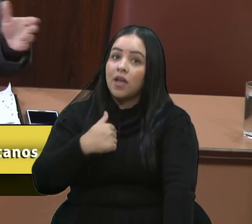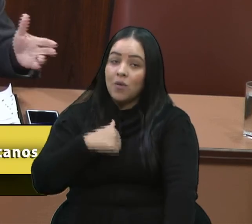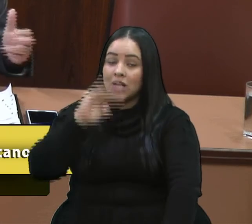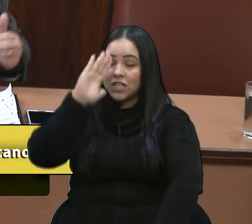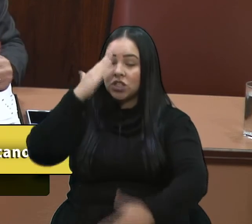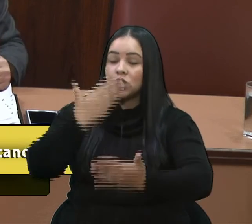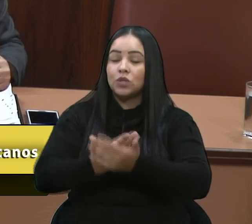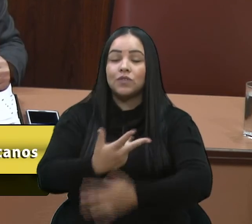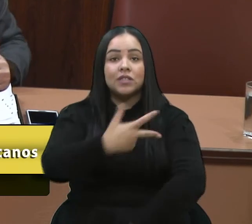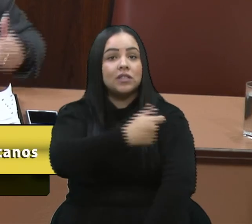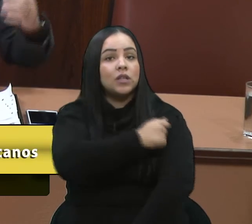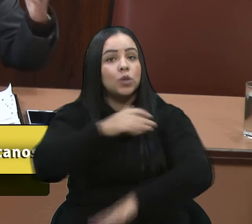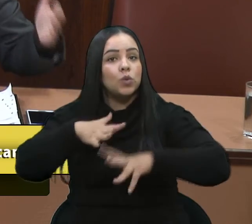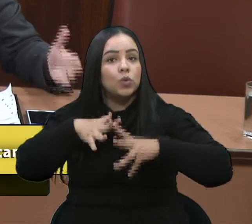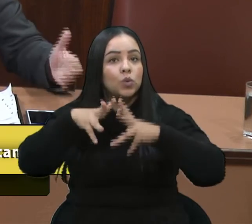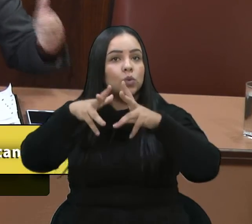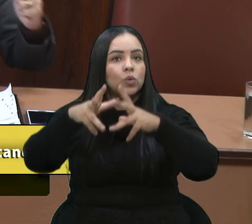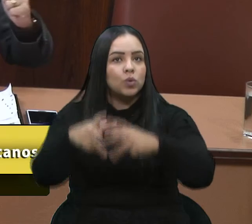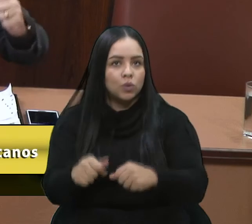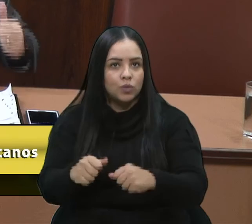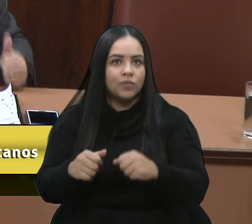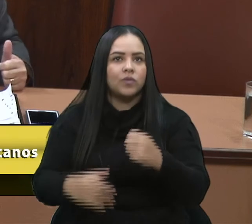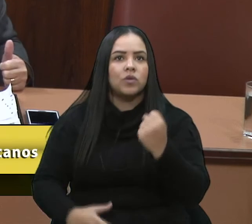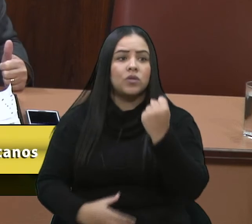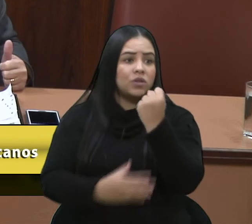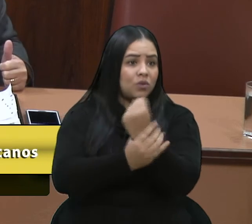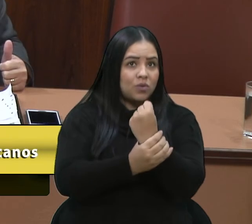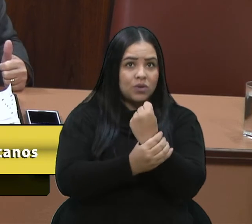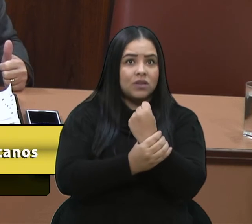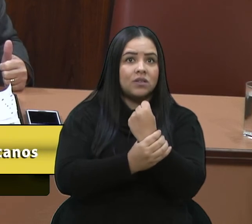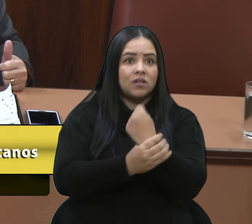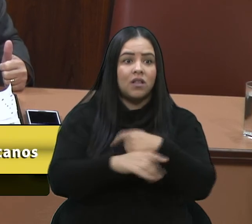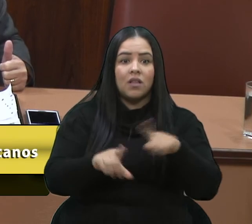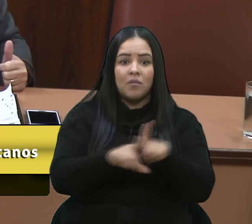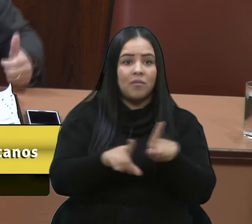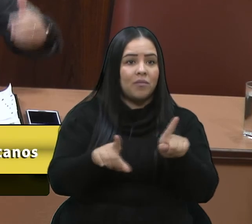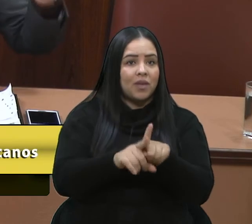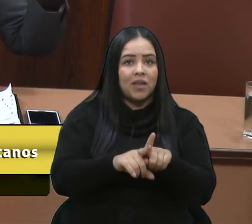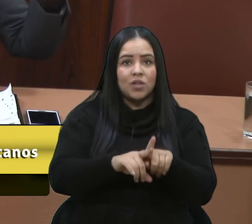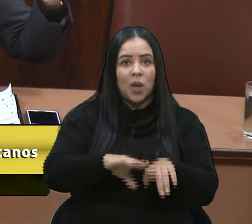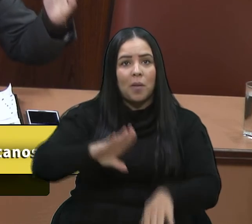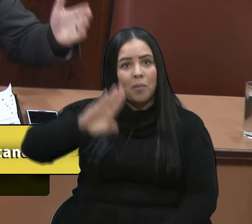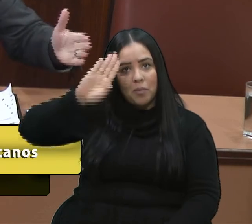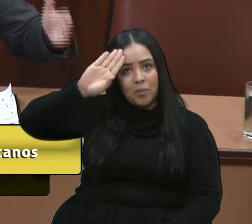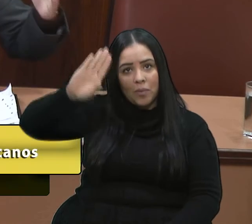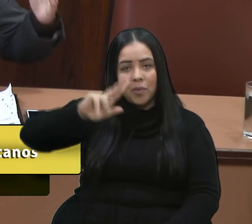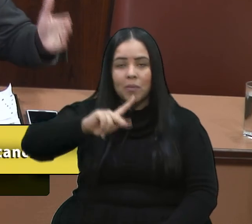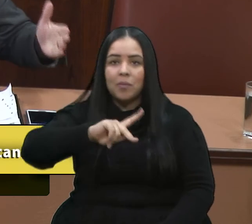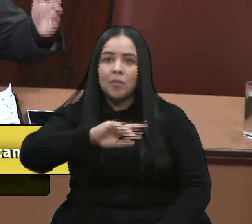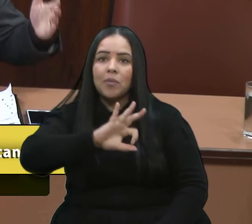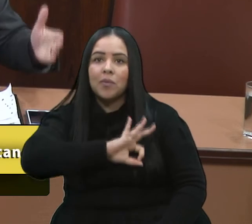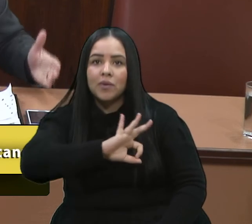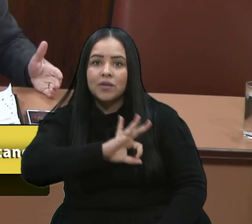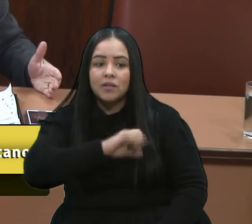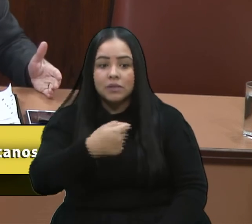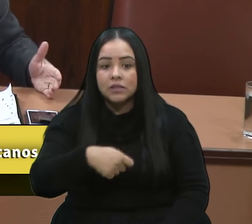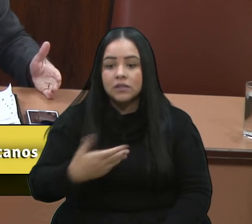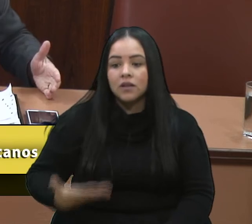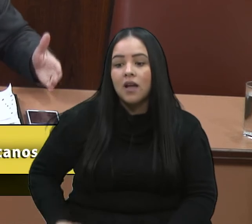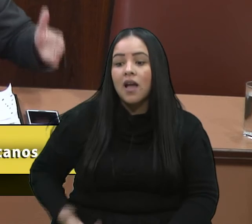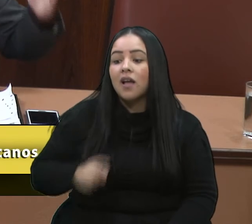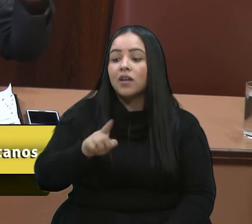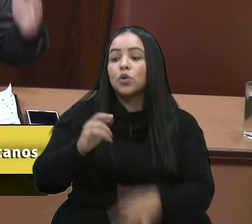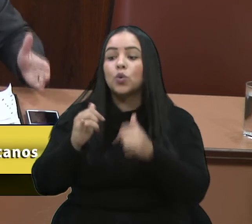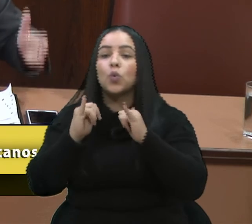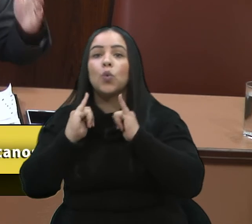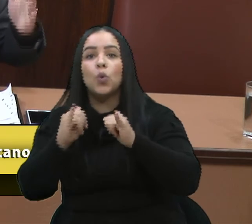uma suposição. E a segurança pública não precisa ser prioridade? Aqueles que estão fazendo o transporte público,